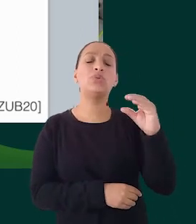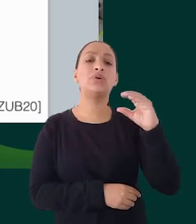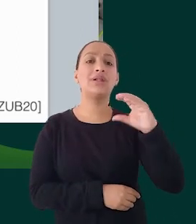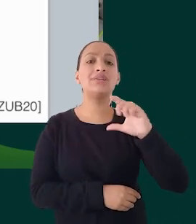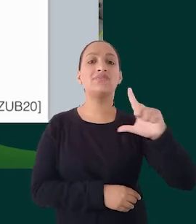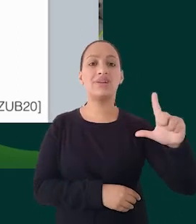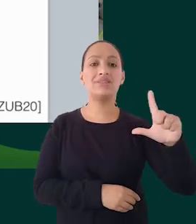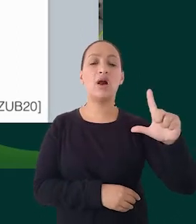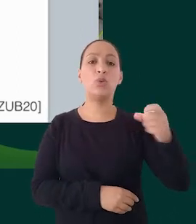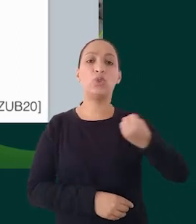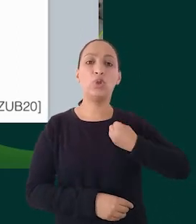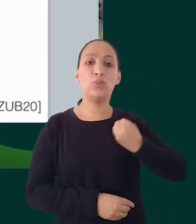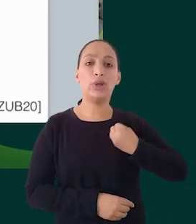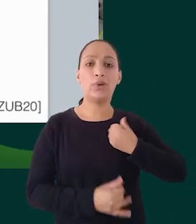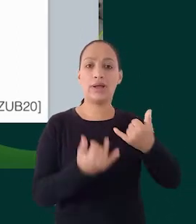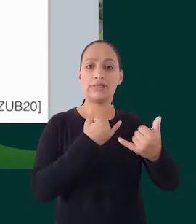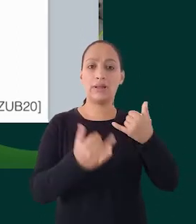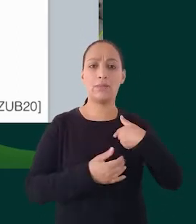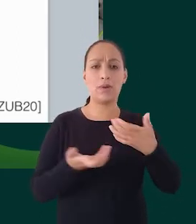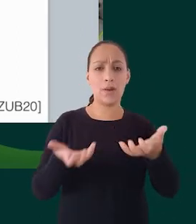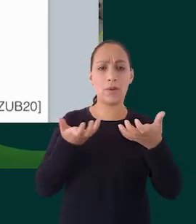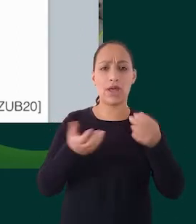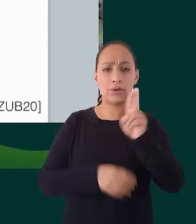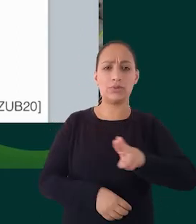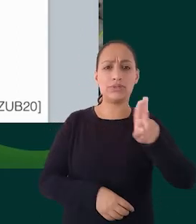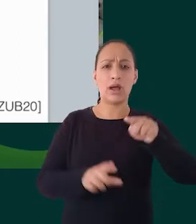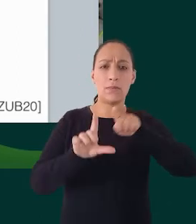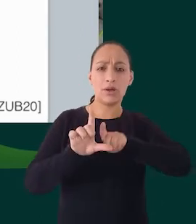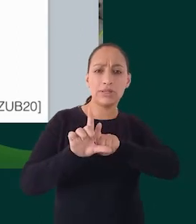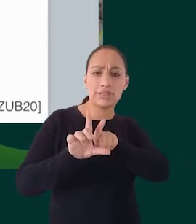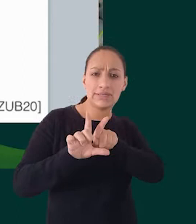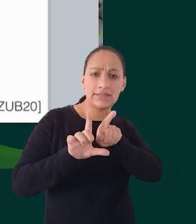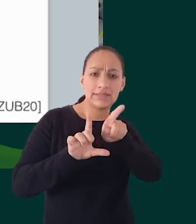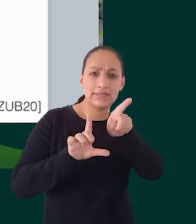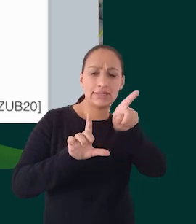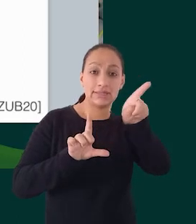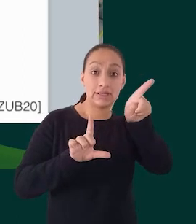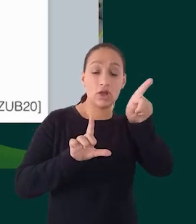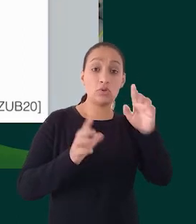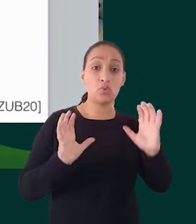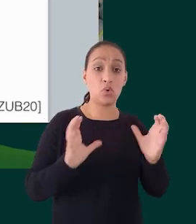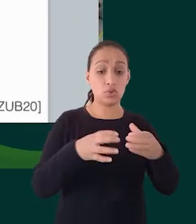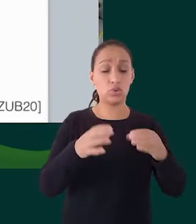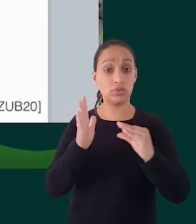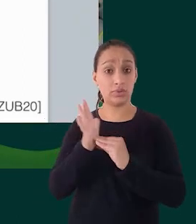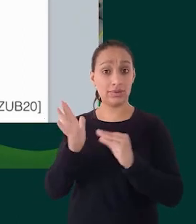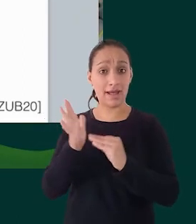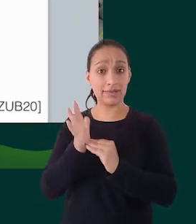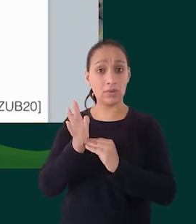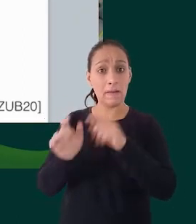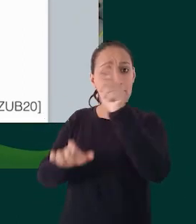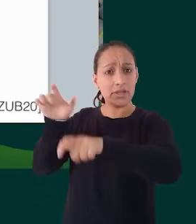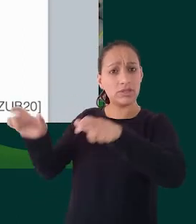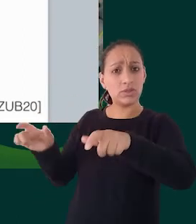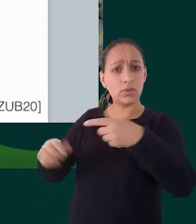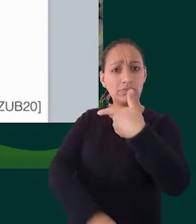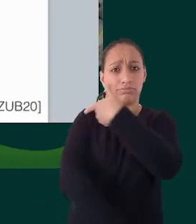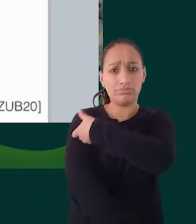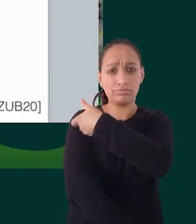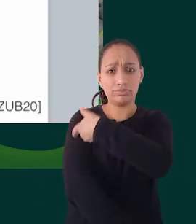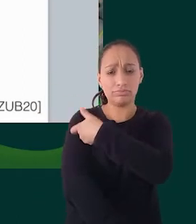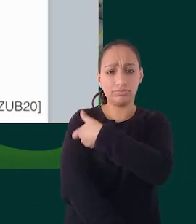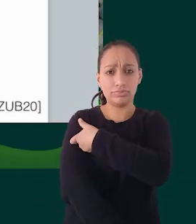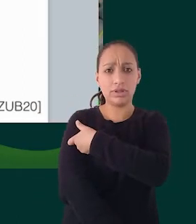exemplo, usar uma regressão linear. Vou pegar um conjunto de dados de pessoas vacinadas,